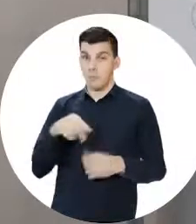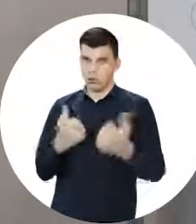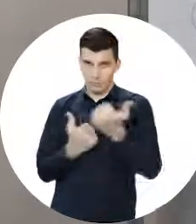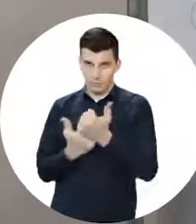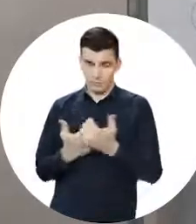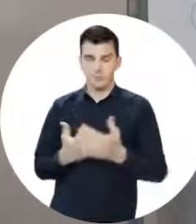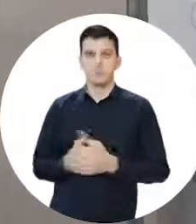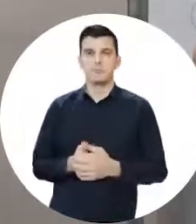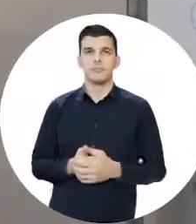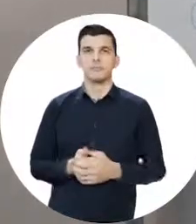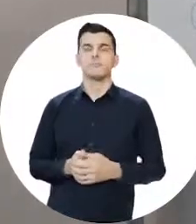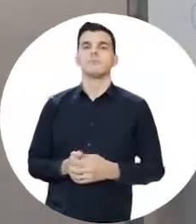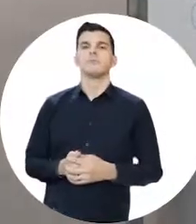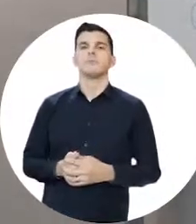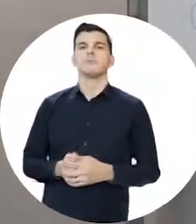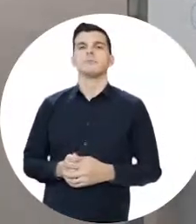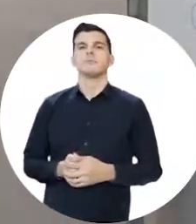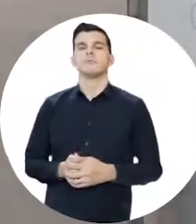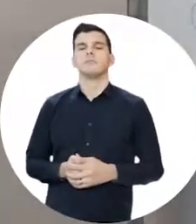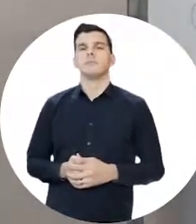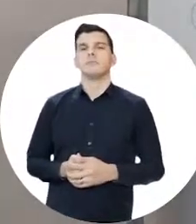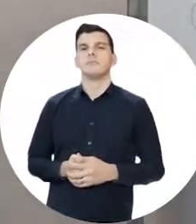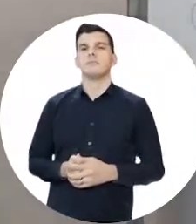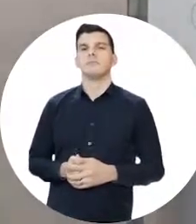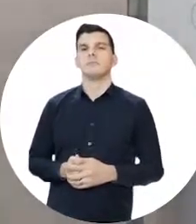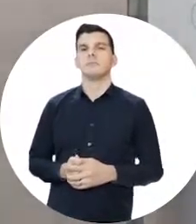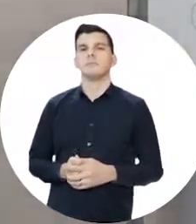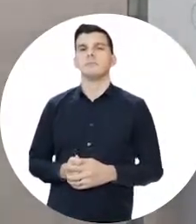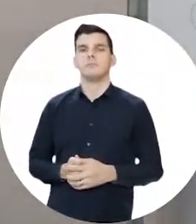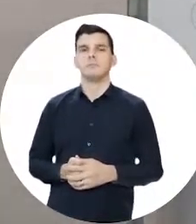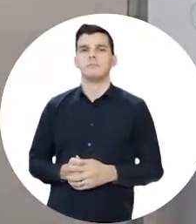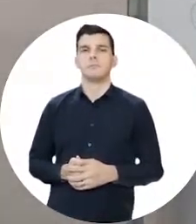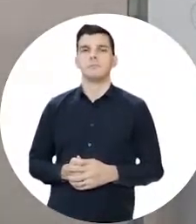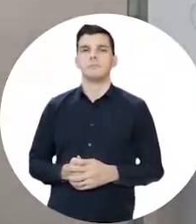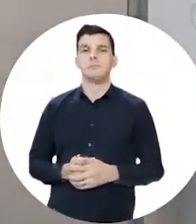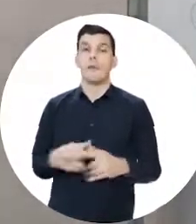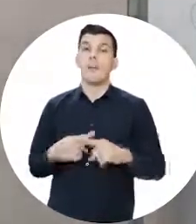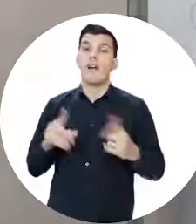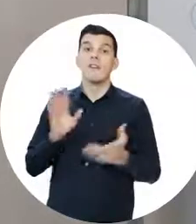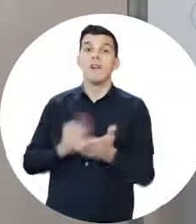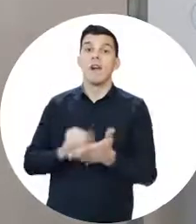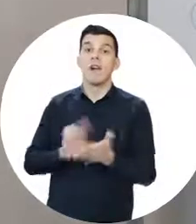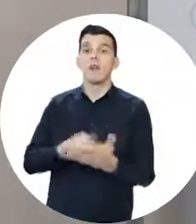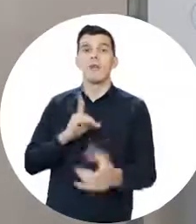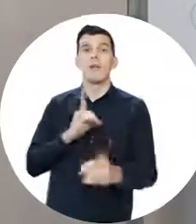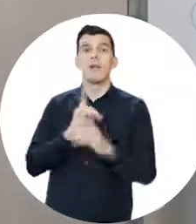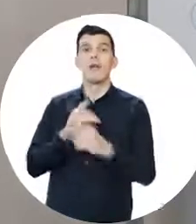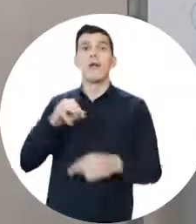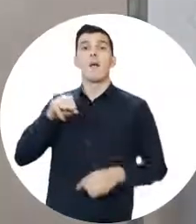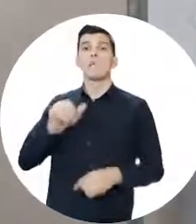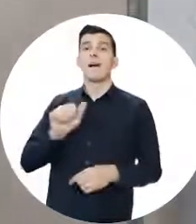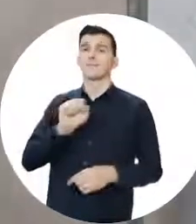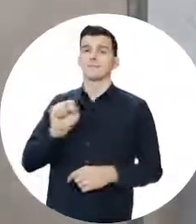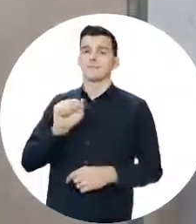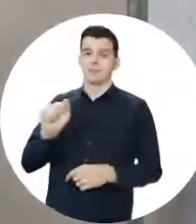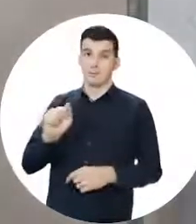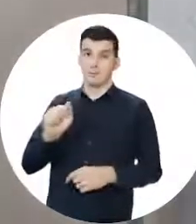substitui o volume da solução. Só que falta encontrar a massa de